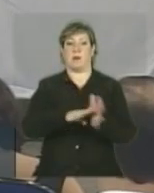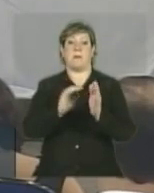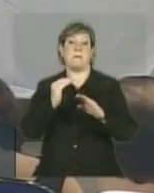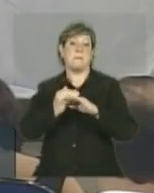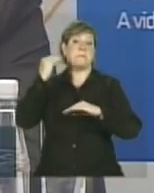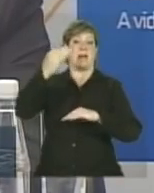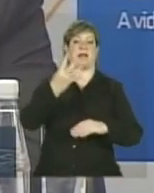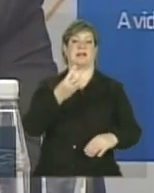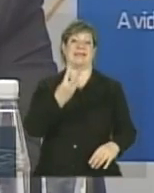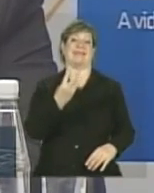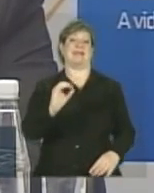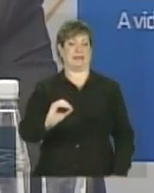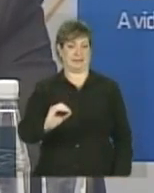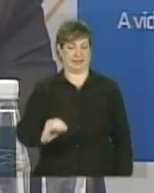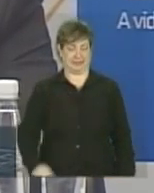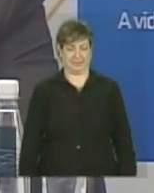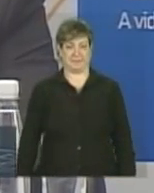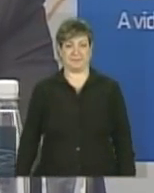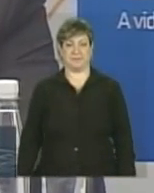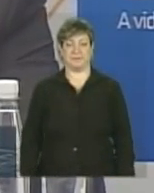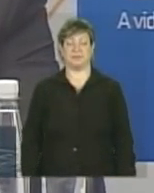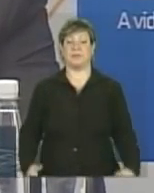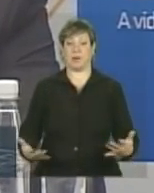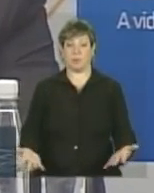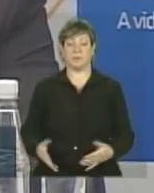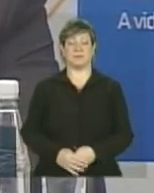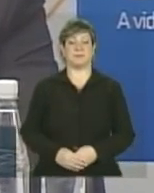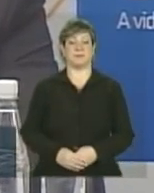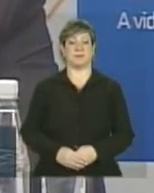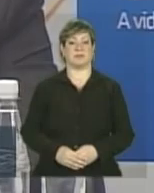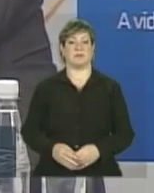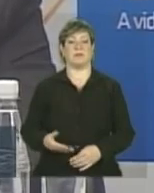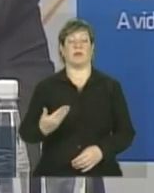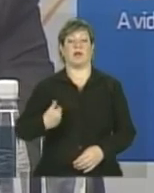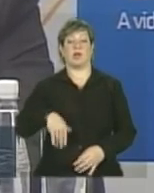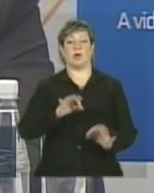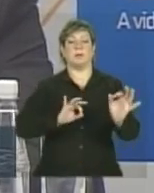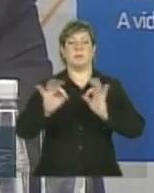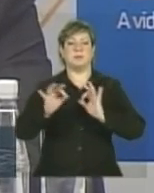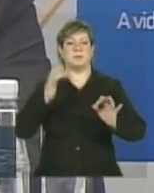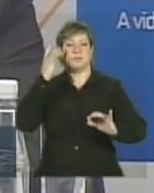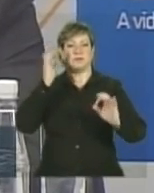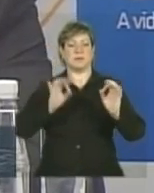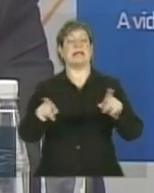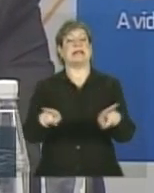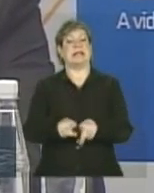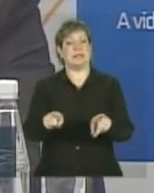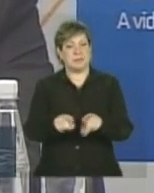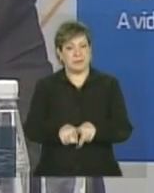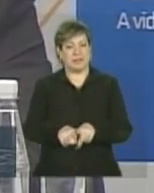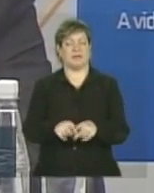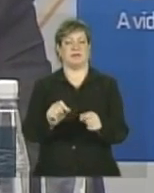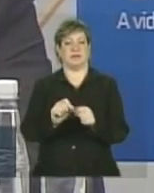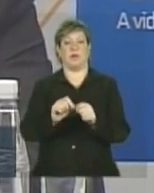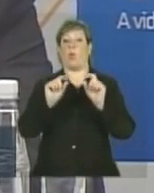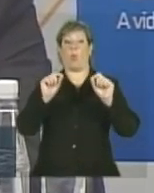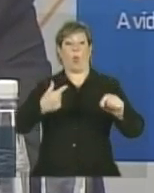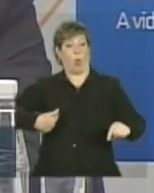de 30%. Não é? Portanto, no nosso planejamento estratégico também estabelecemos que a gente